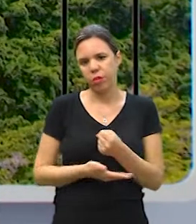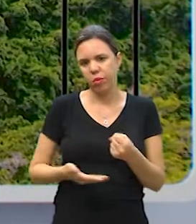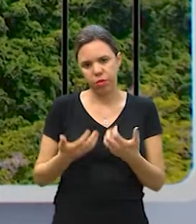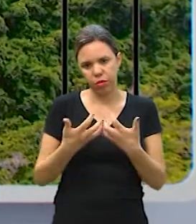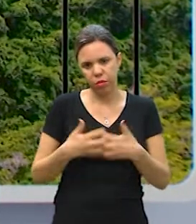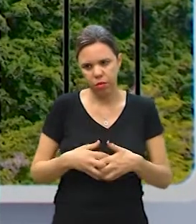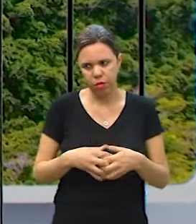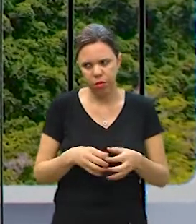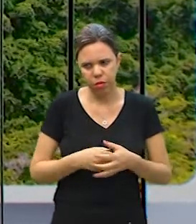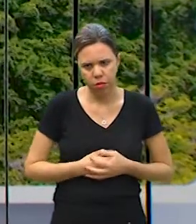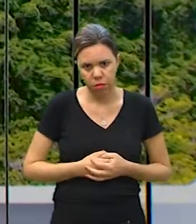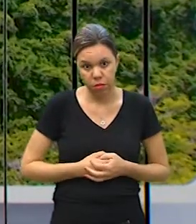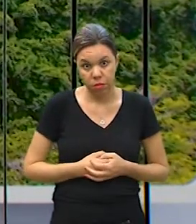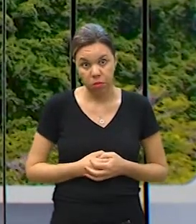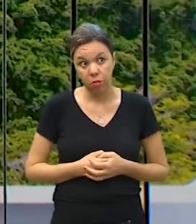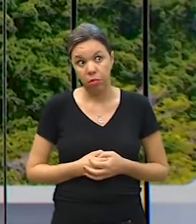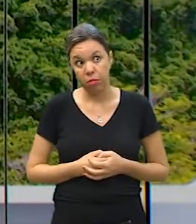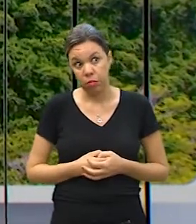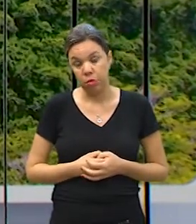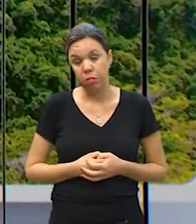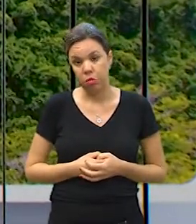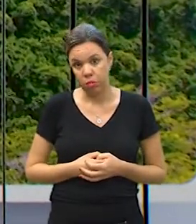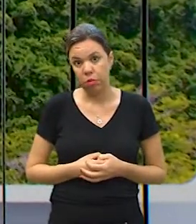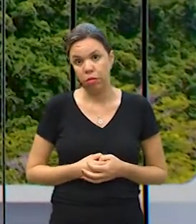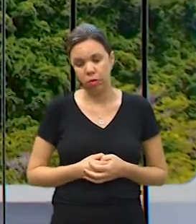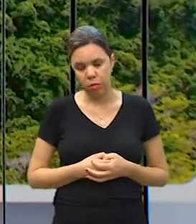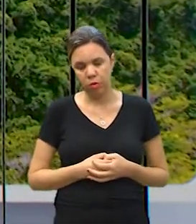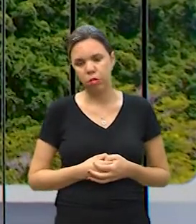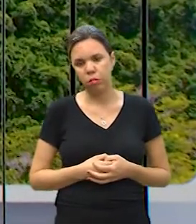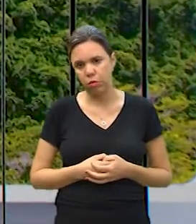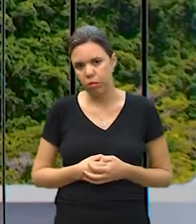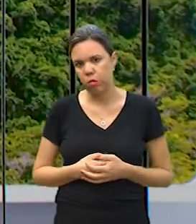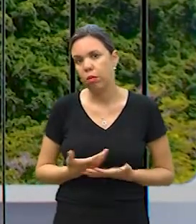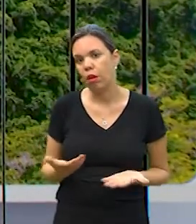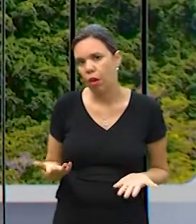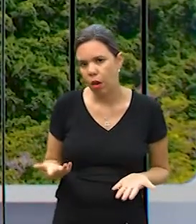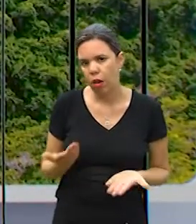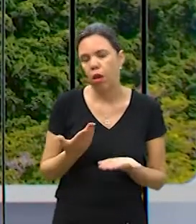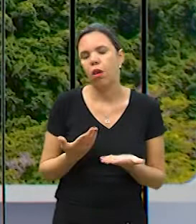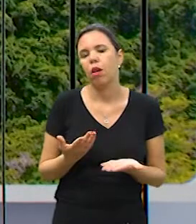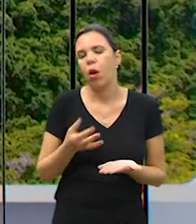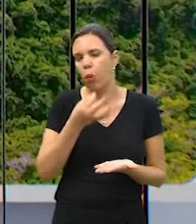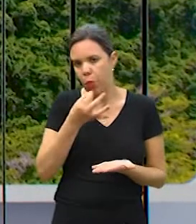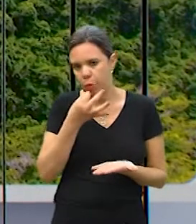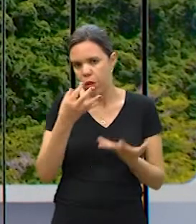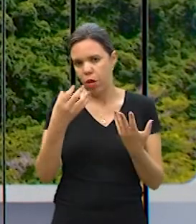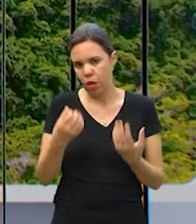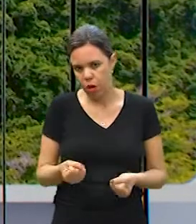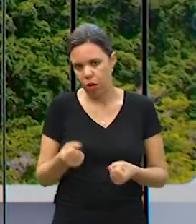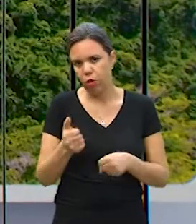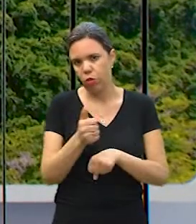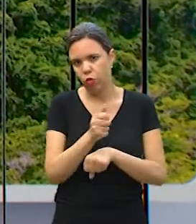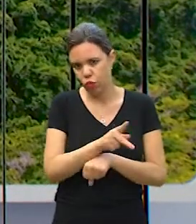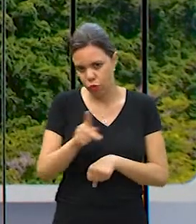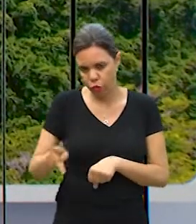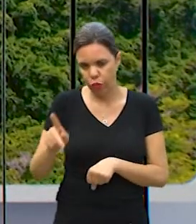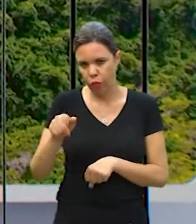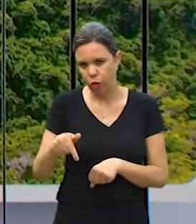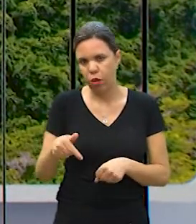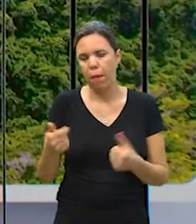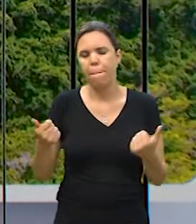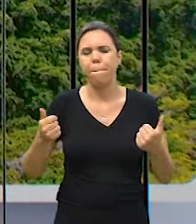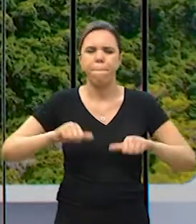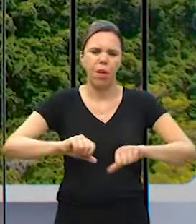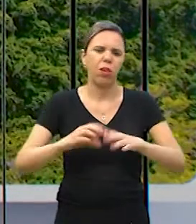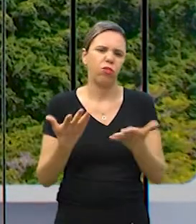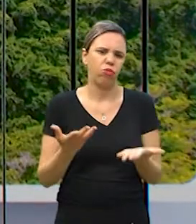mínimas de funcionamento. Tá. Então, essa questão da escuta, eu diria que é a